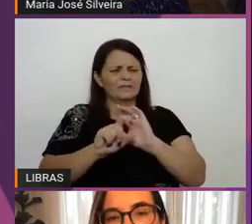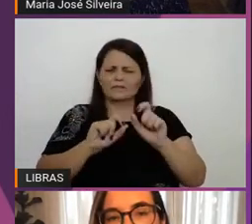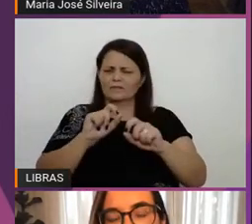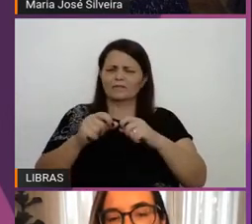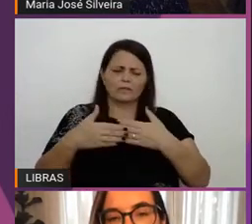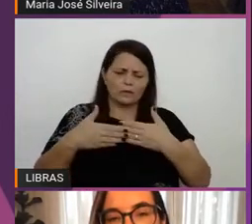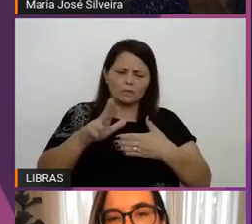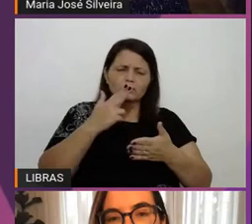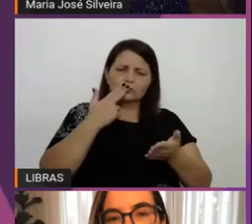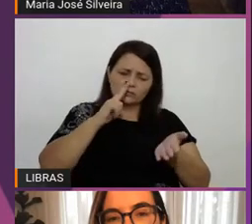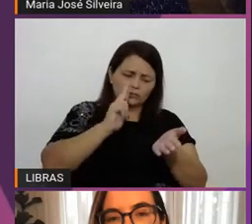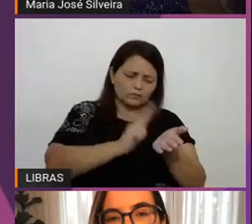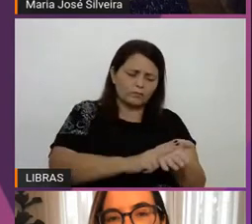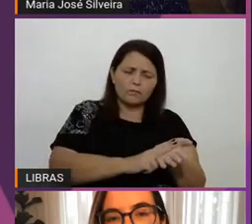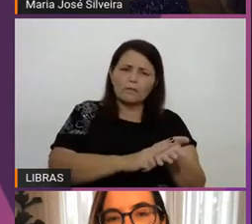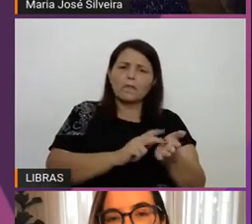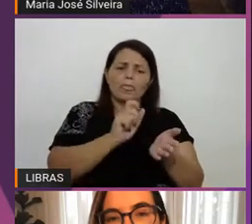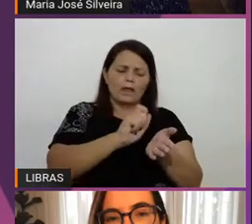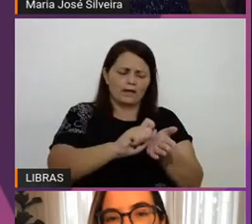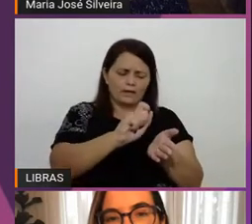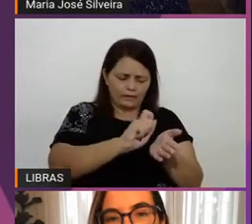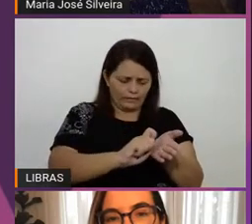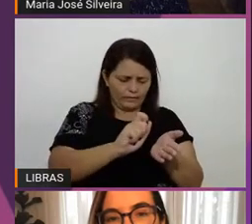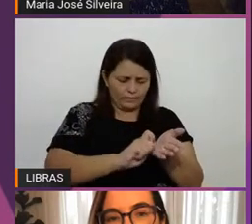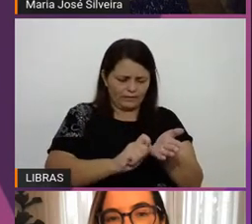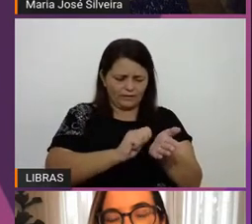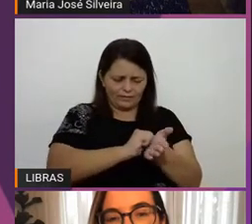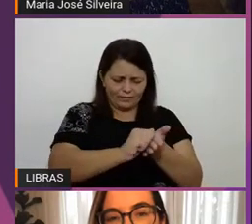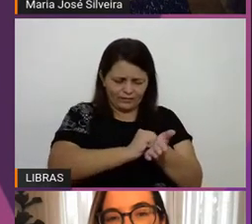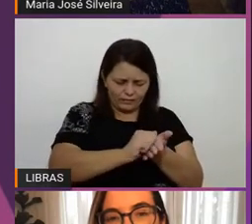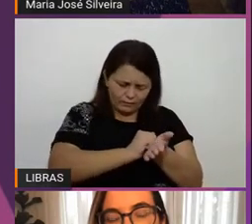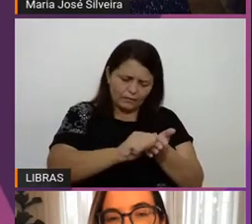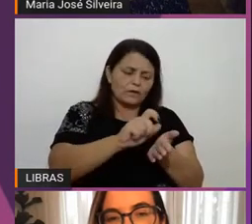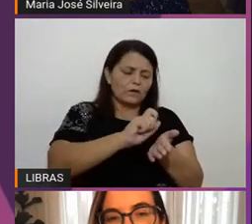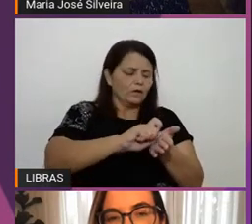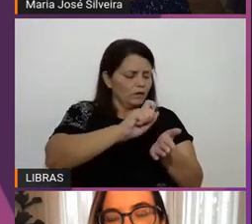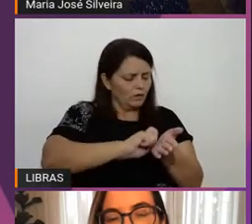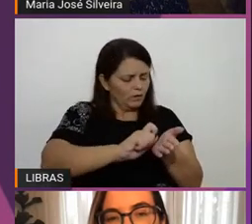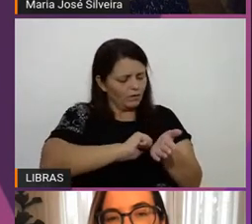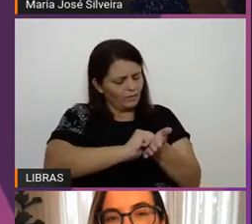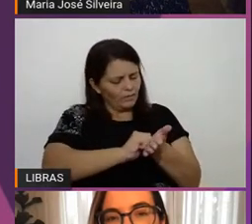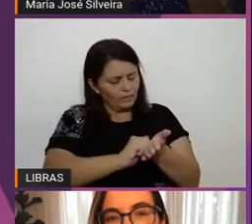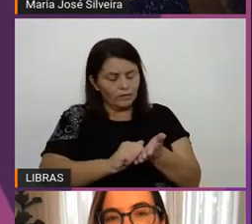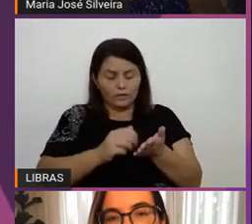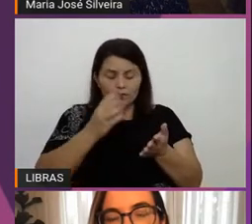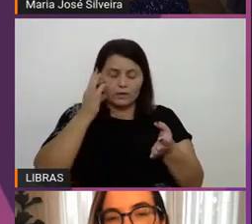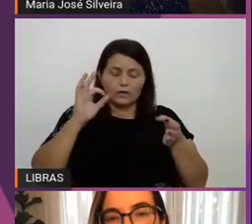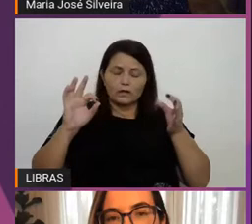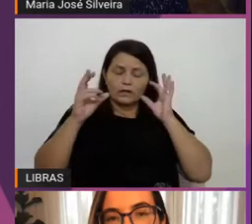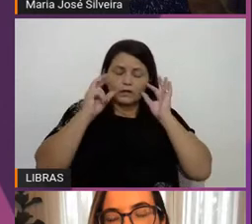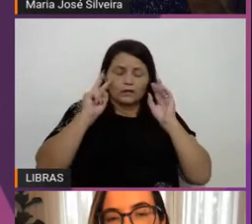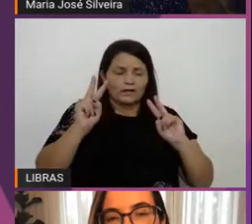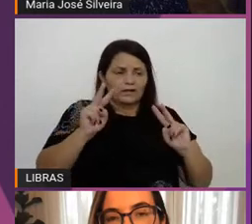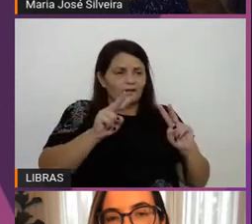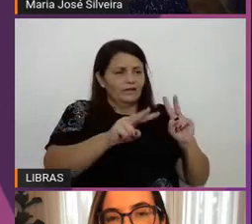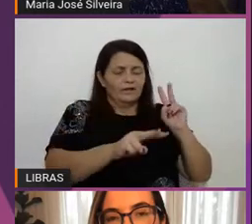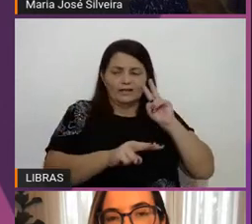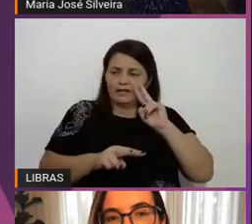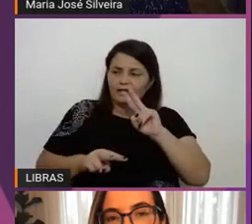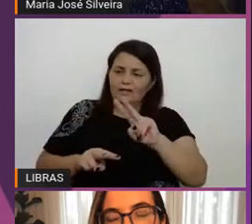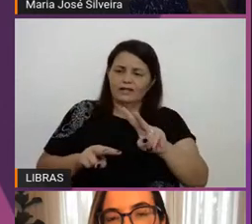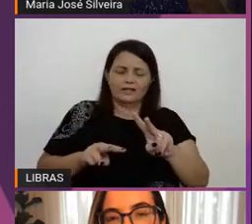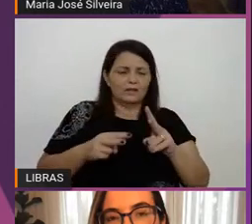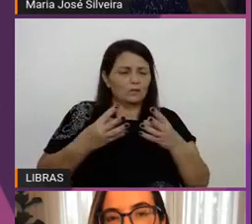começar esta carta escrevo apago escrevo de novo me distraio olhando para vocês